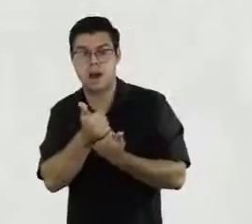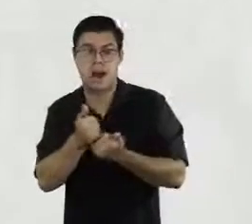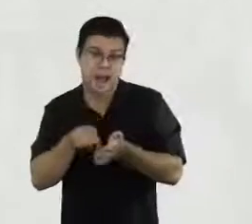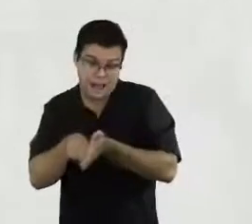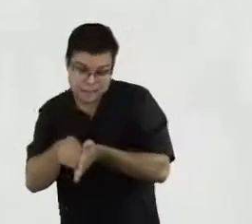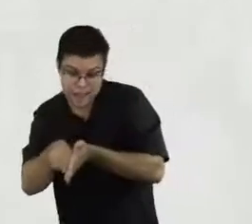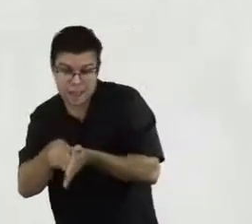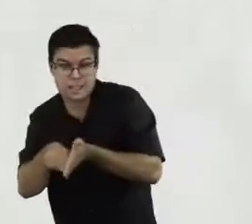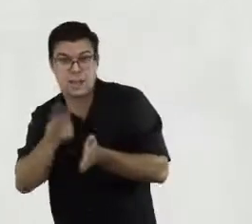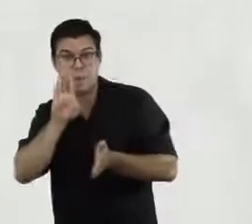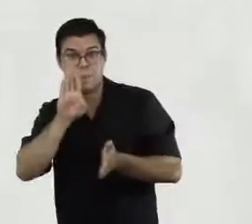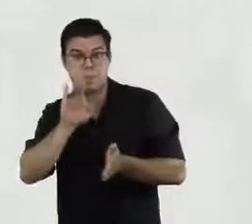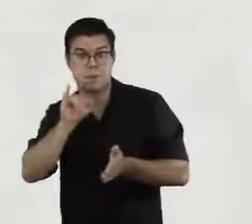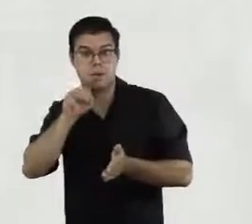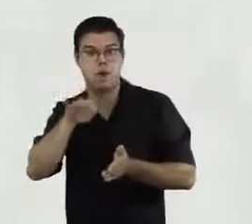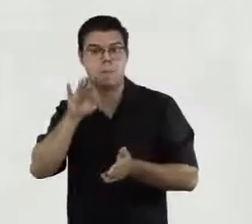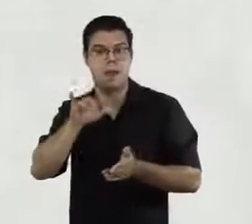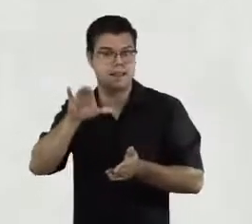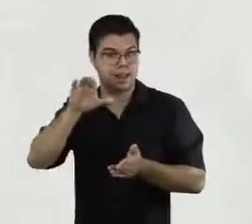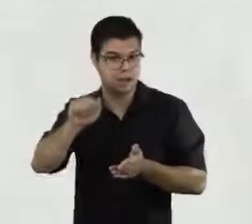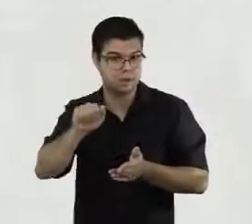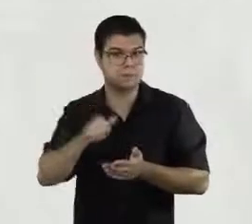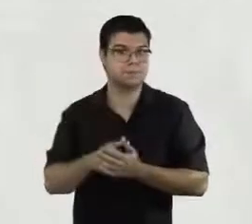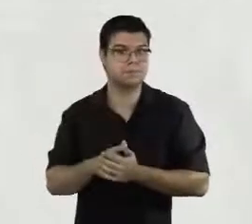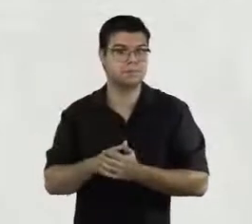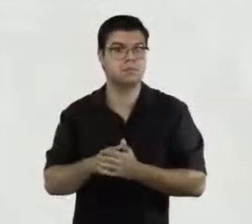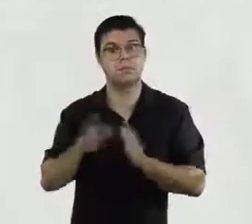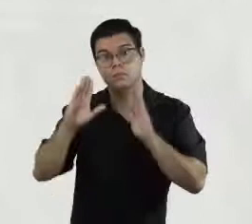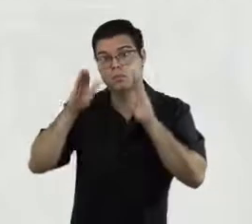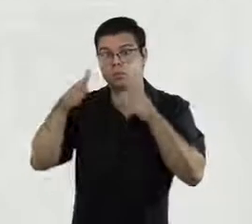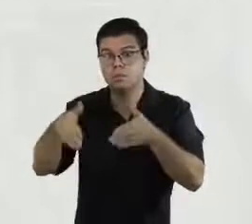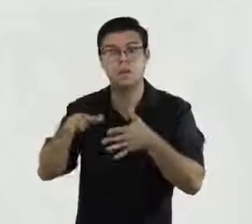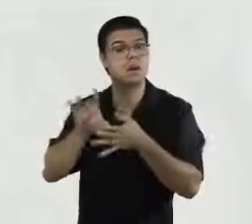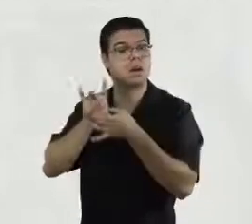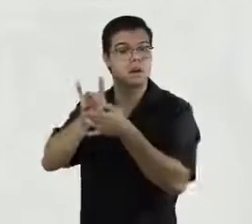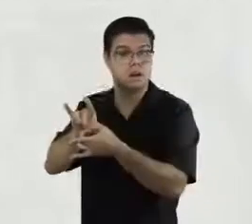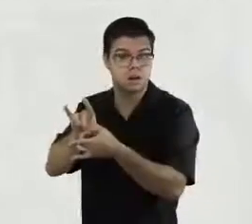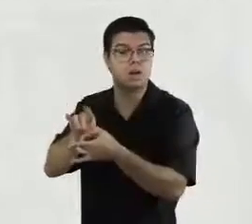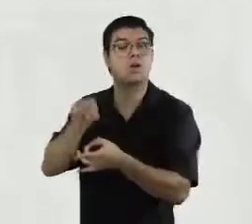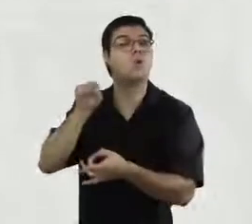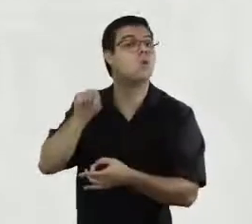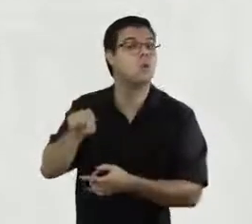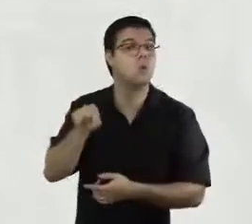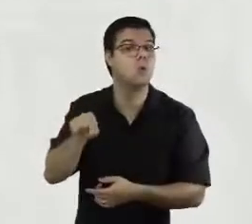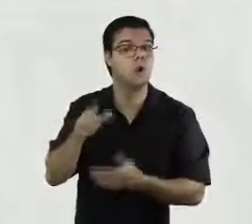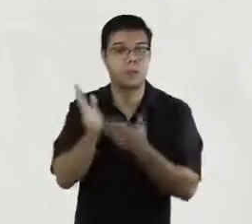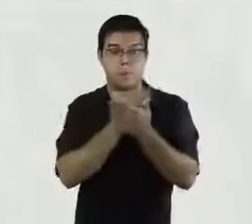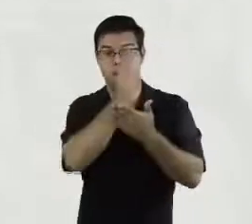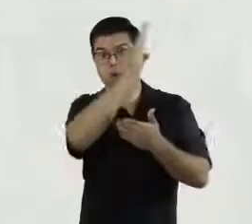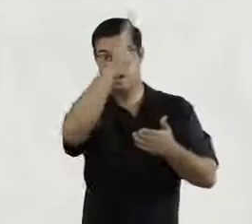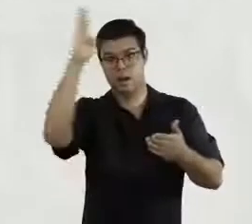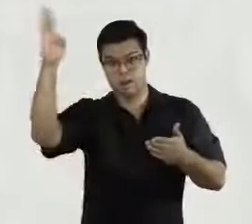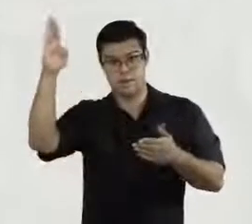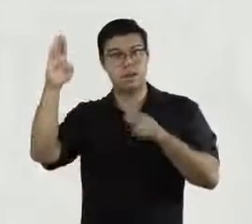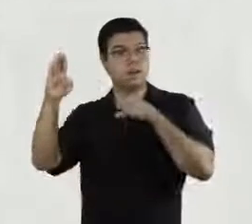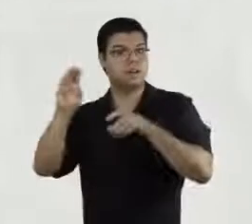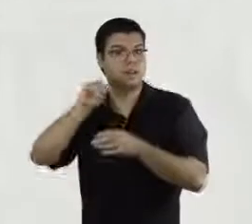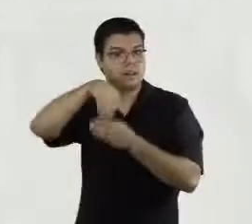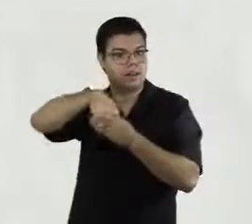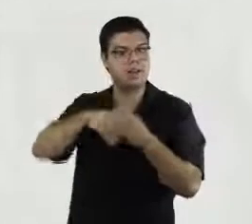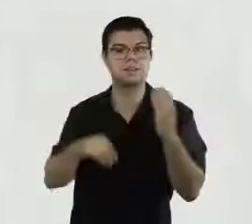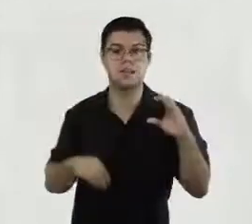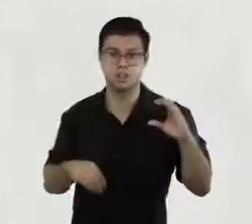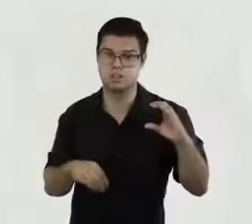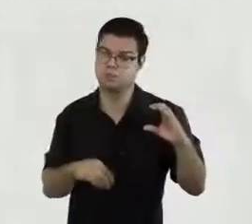aplicação da estatística à bibliografia, constituindo assim a abordagem que garante à bibliografia sua categoria científica,